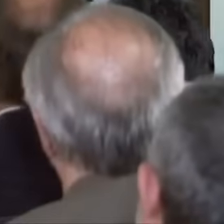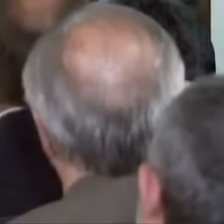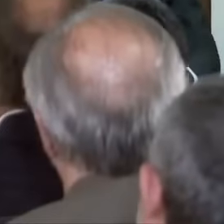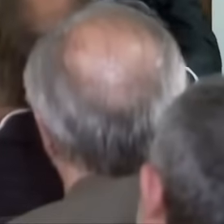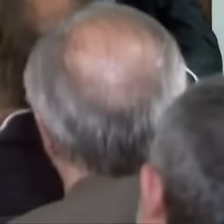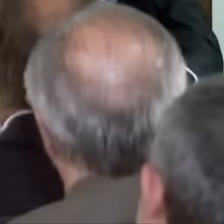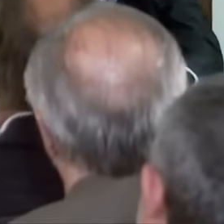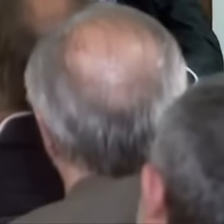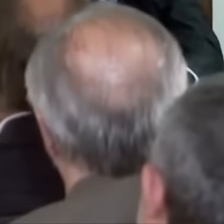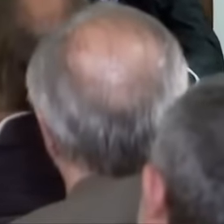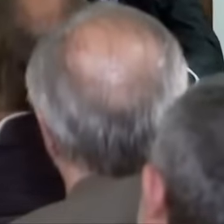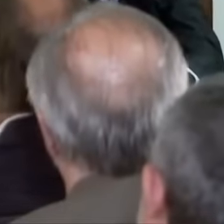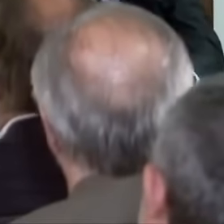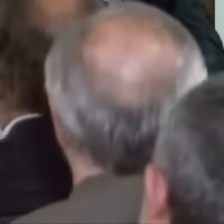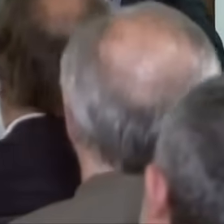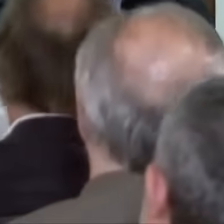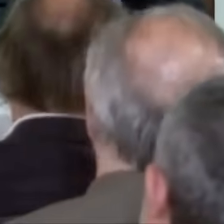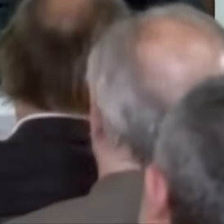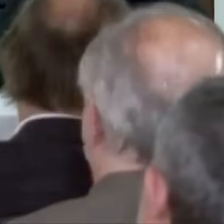Obrigado, governador.